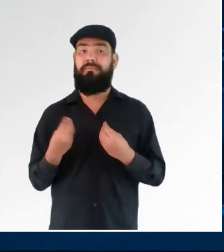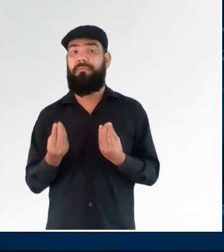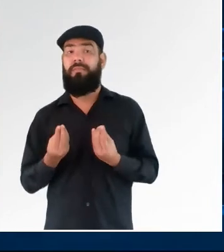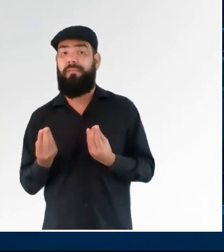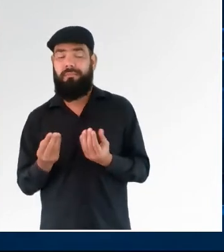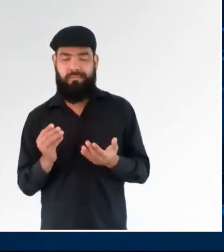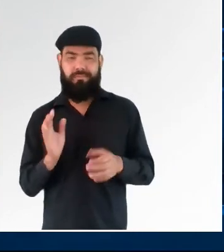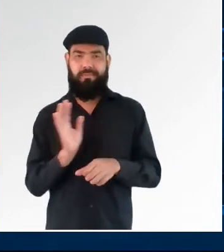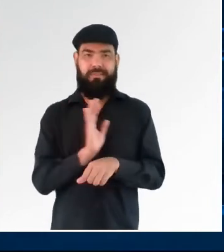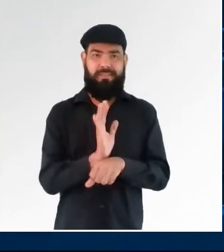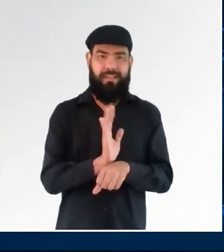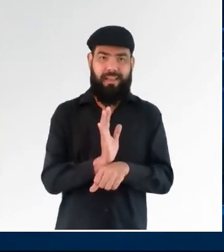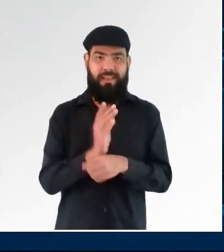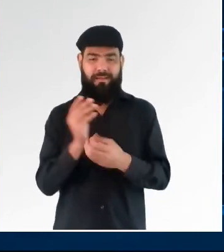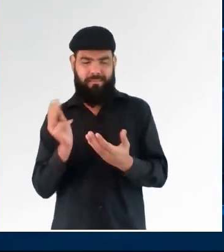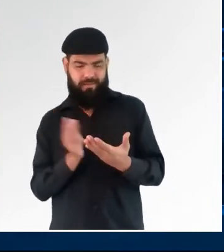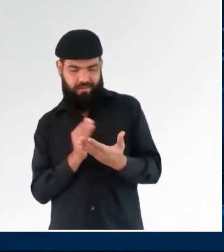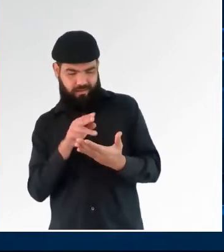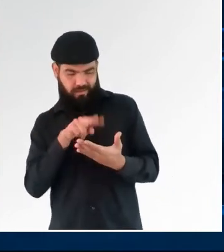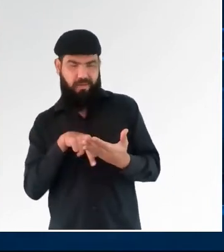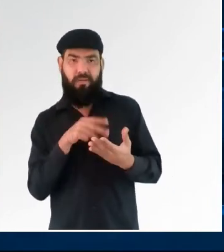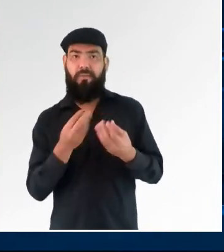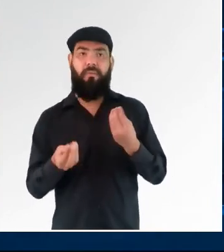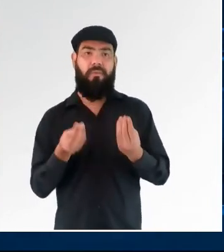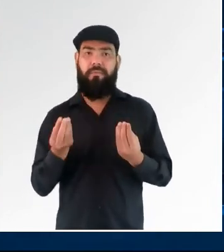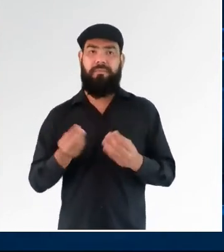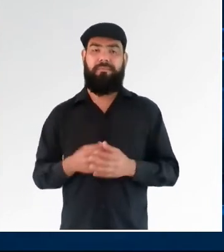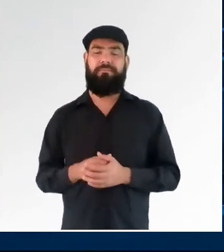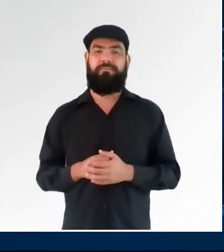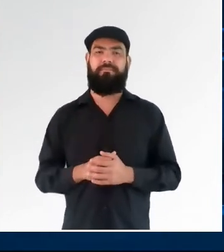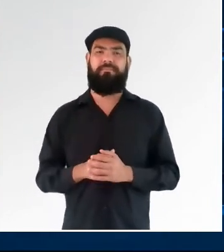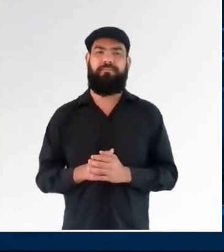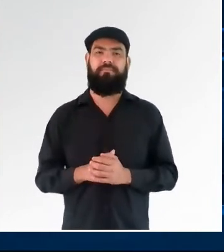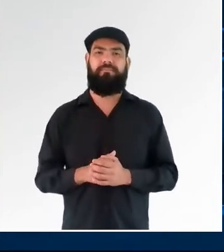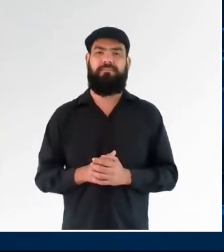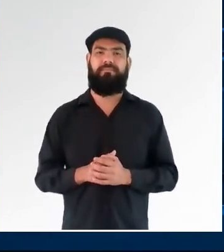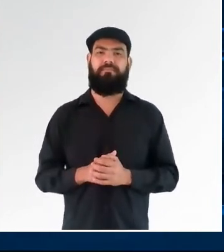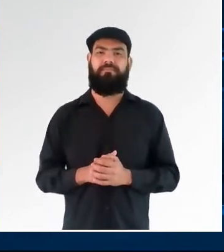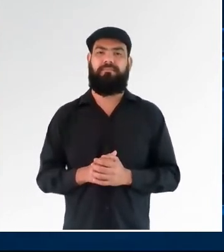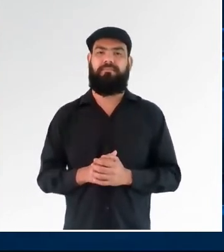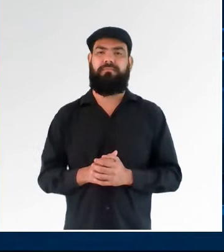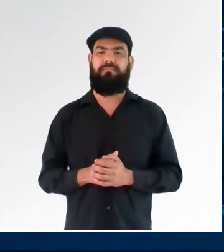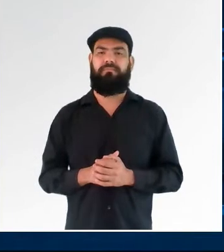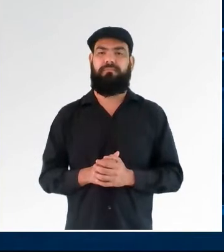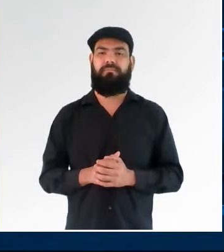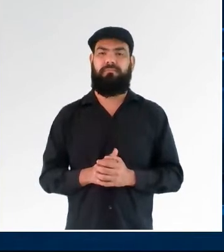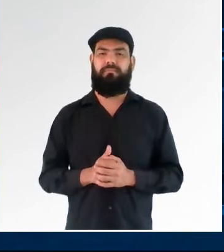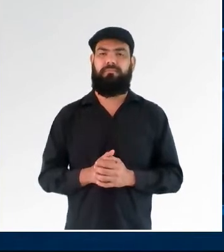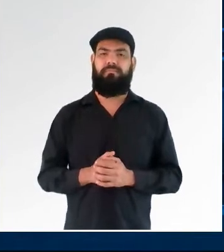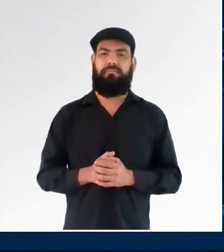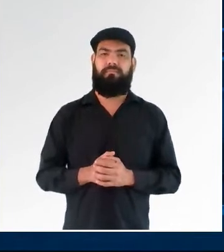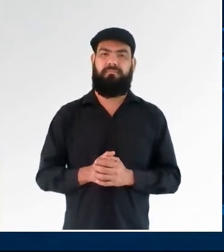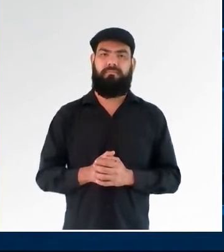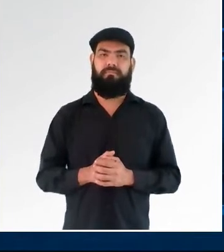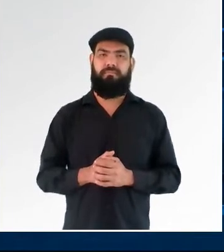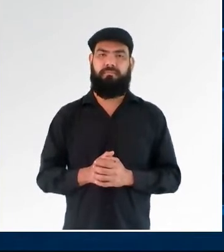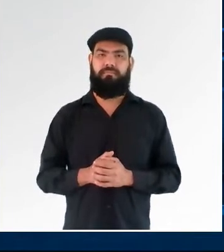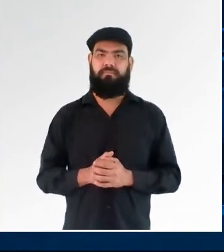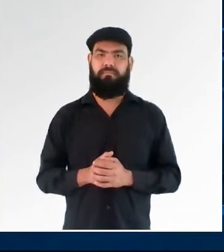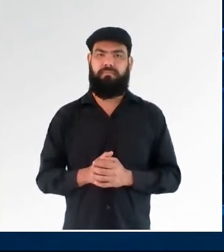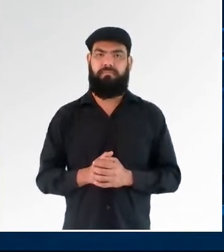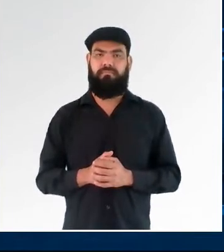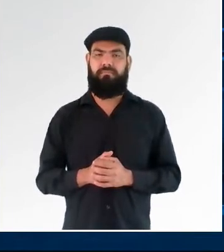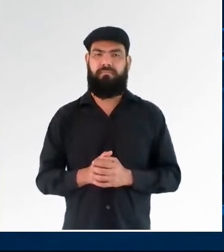do veículo e para onde você vai enviar essa resenha, se for numa faculdade, se for na escola, se for